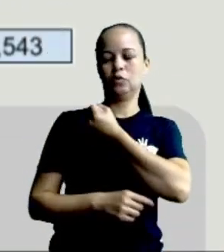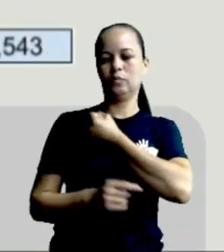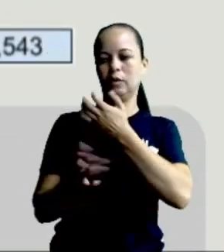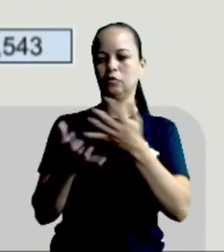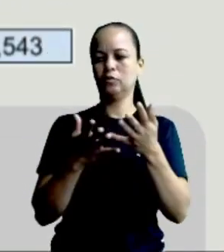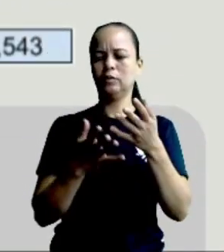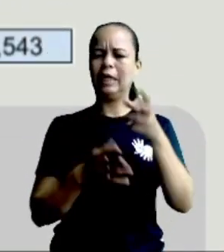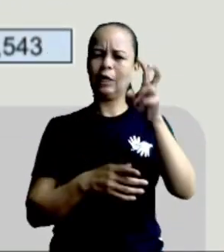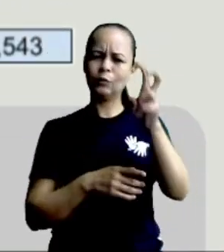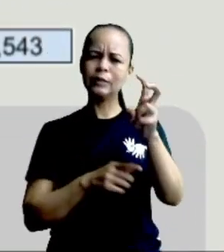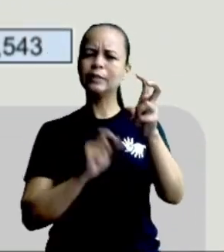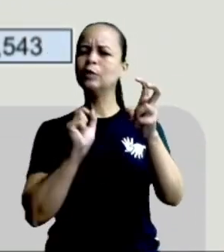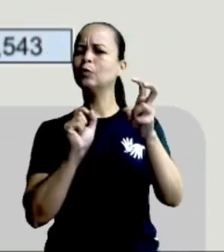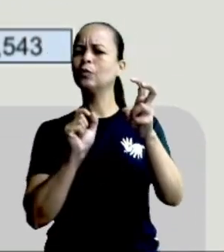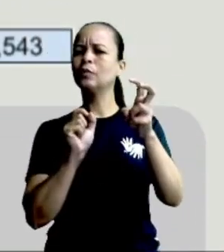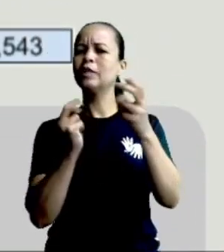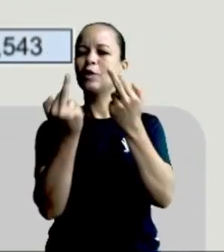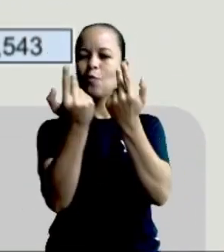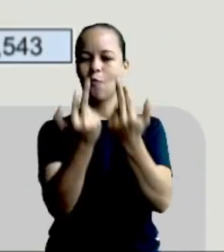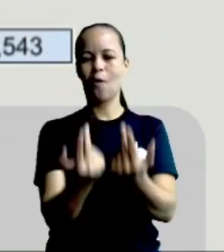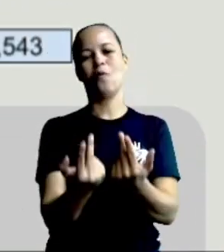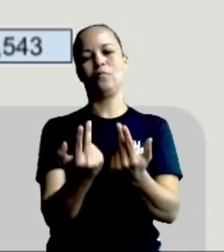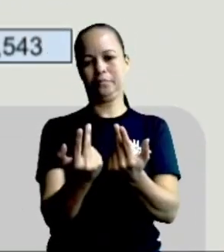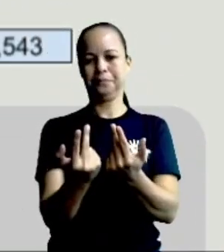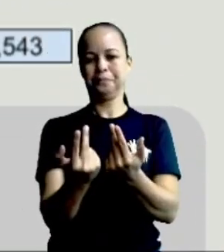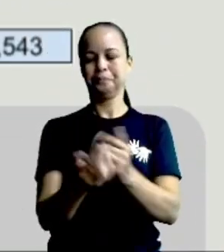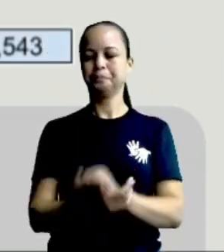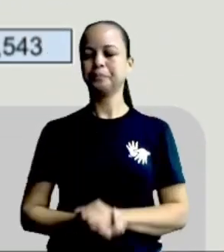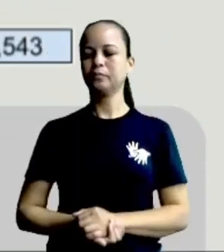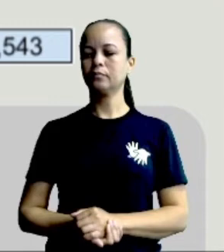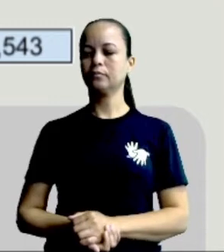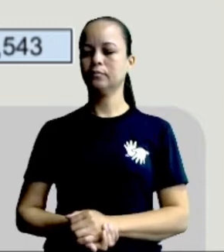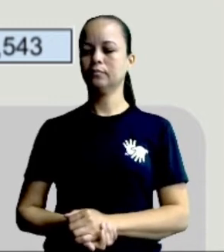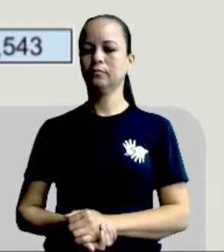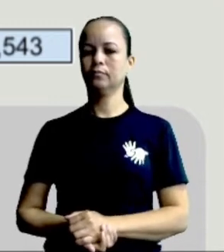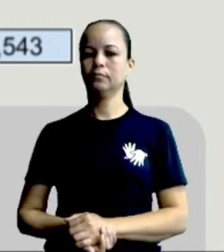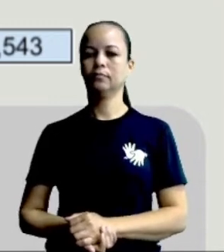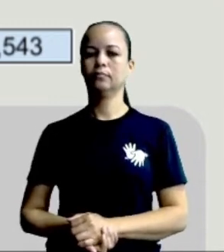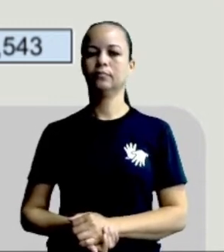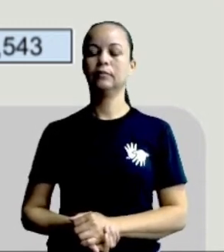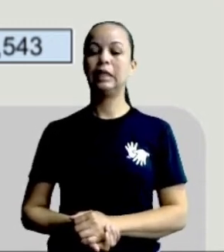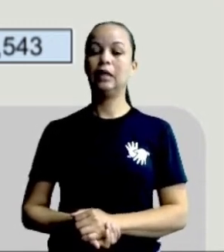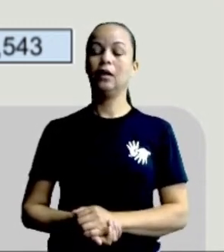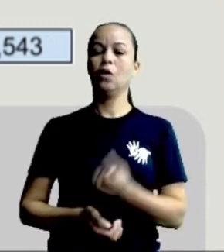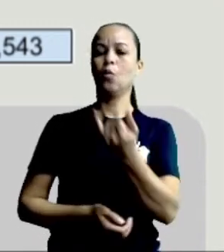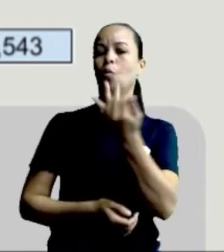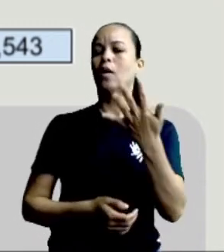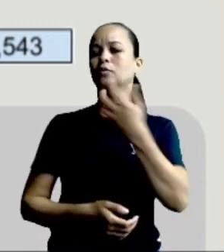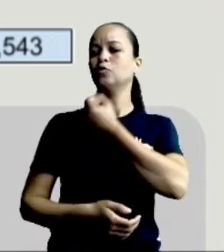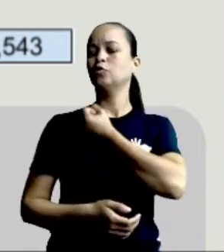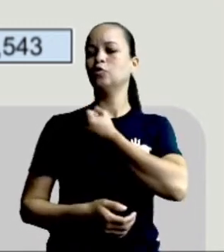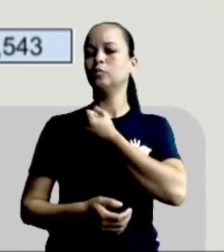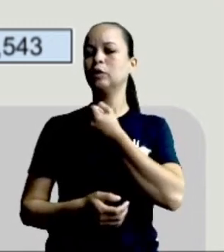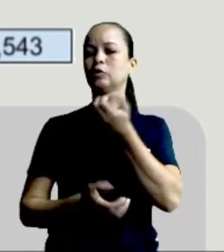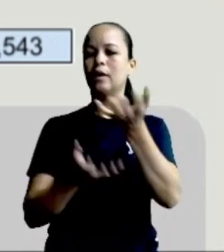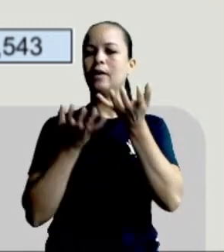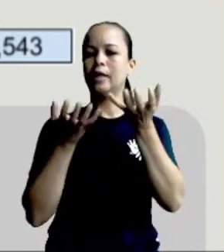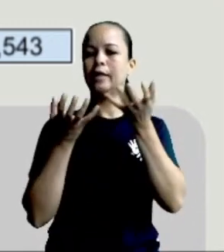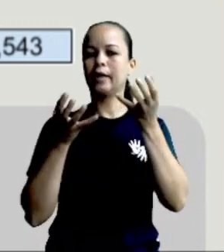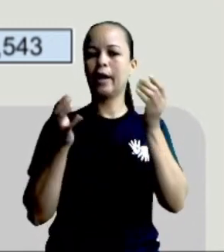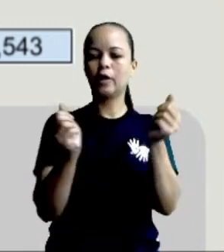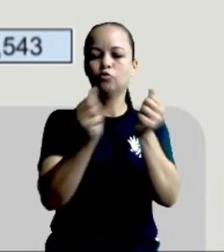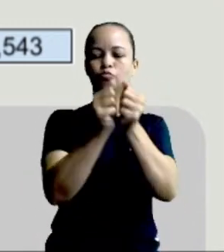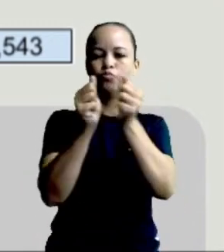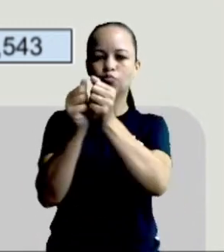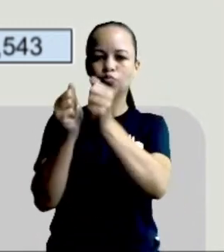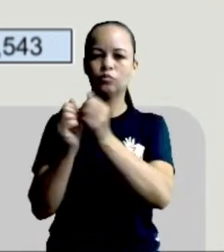A mesma coisa. Se a gente observar, quantos números eles irão formar? Veja que,